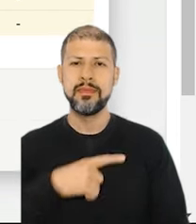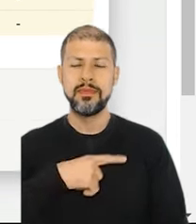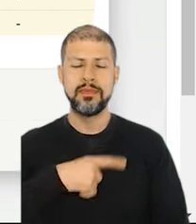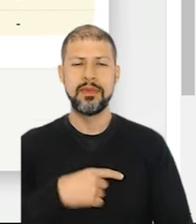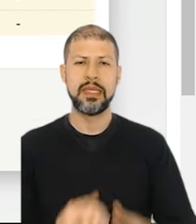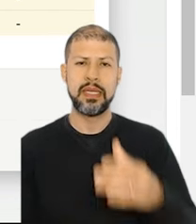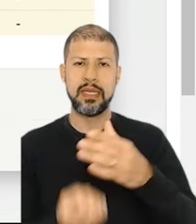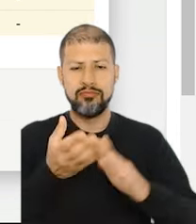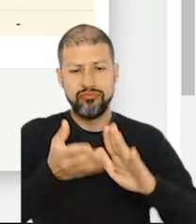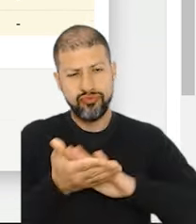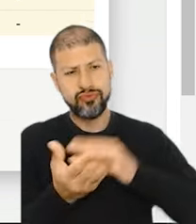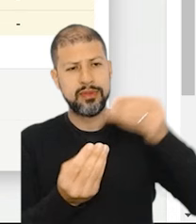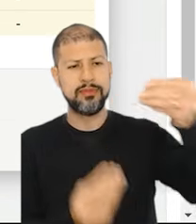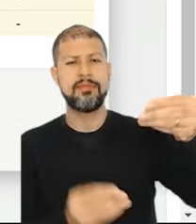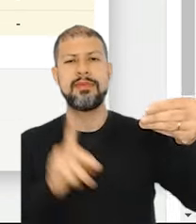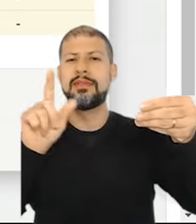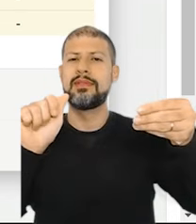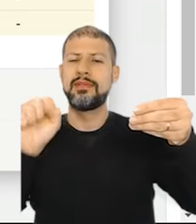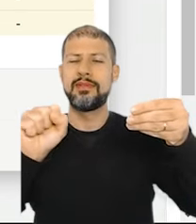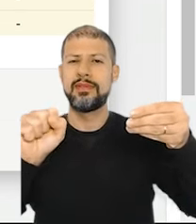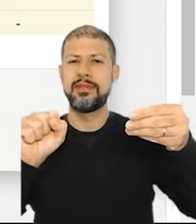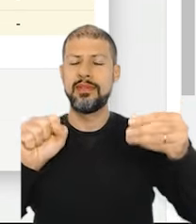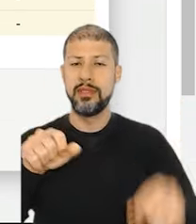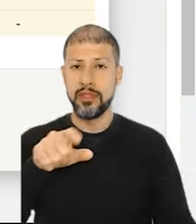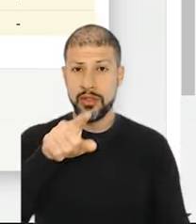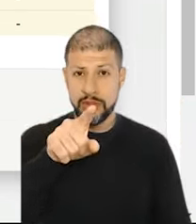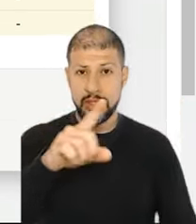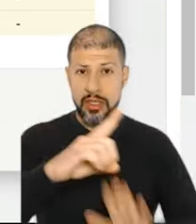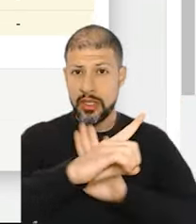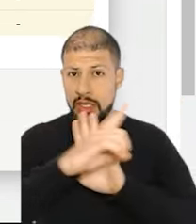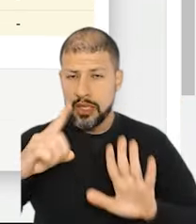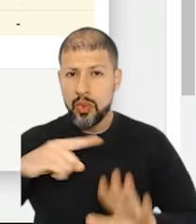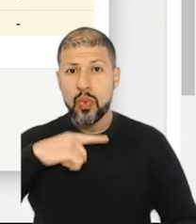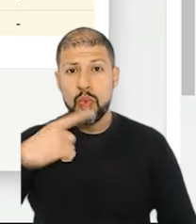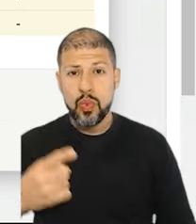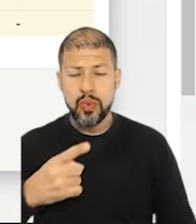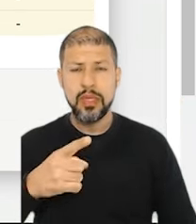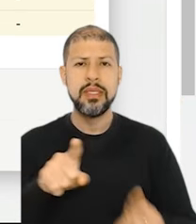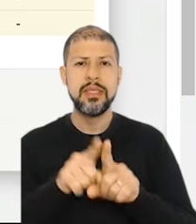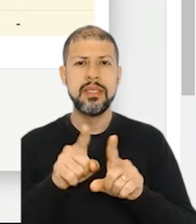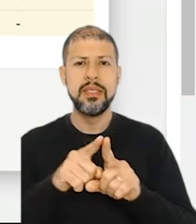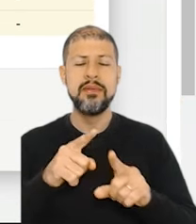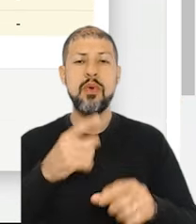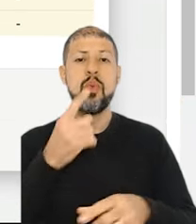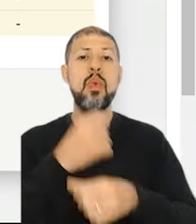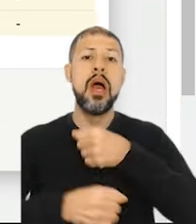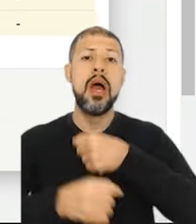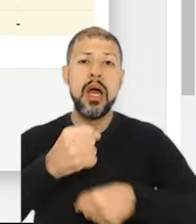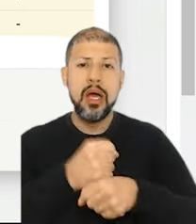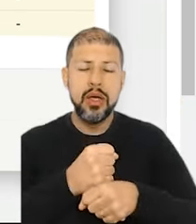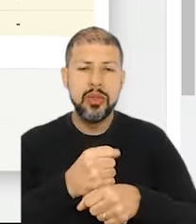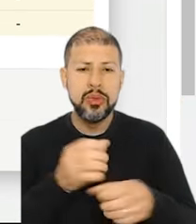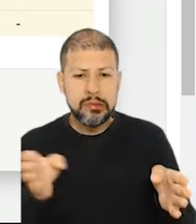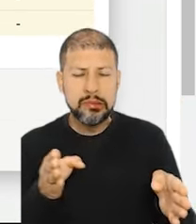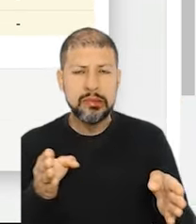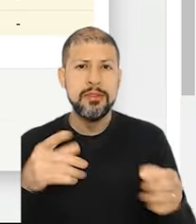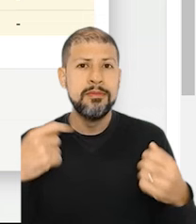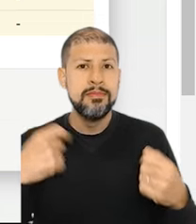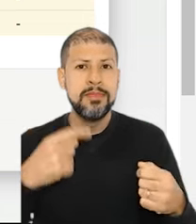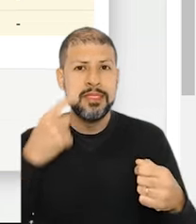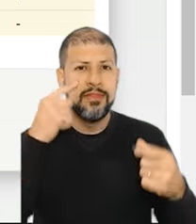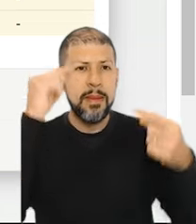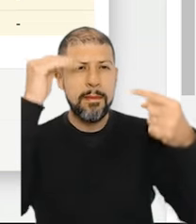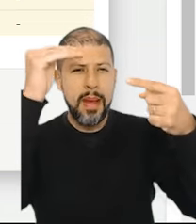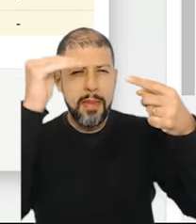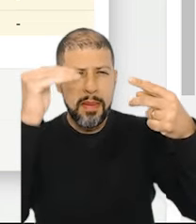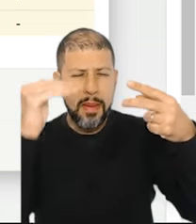ah ok então quando alguém não tiver conseguindo fazer a declaração não tiver apurando lá não tiver o ano para fazer a declaração ele tem que ir nessa questão